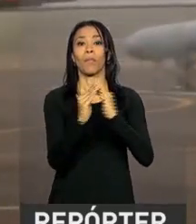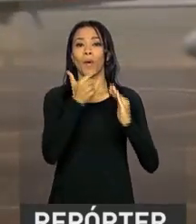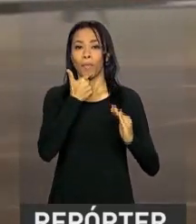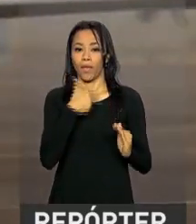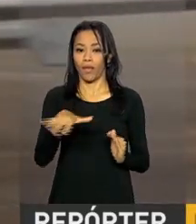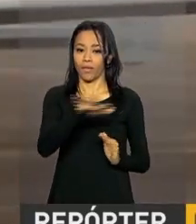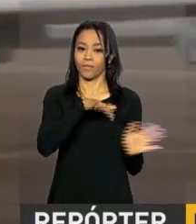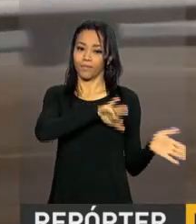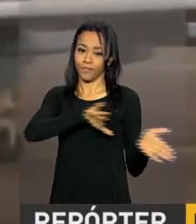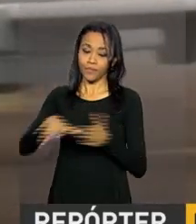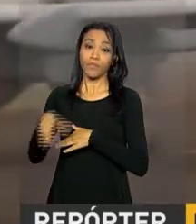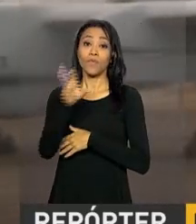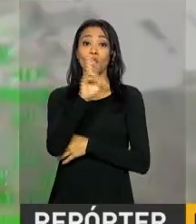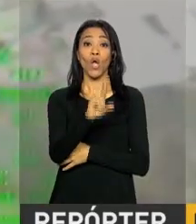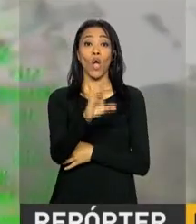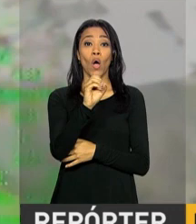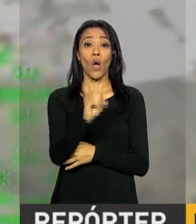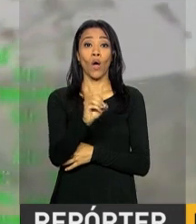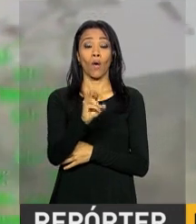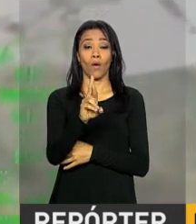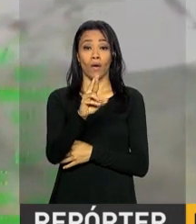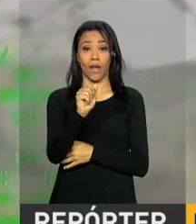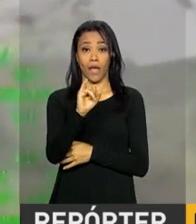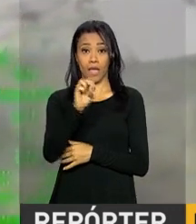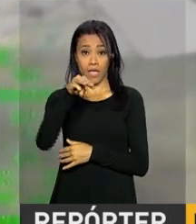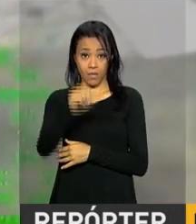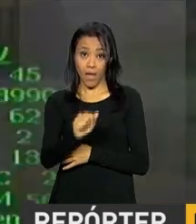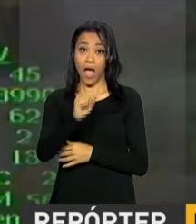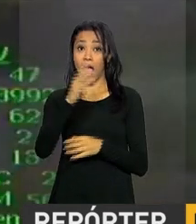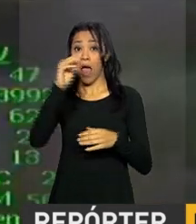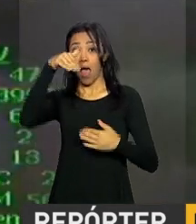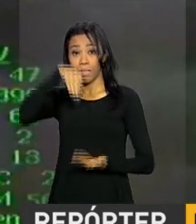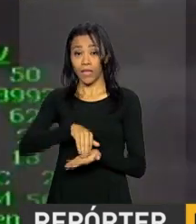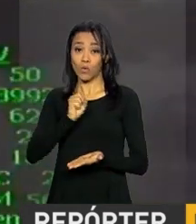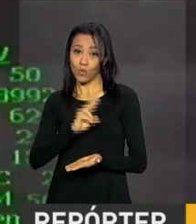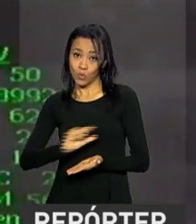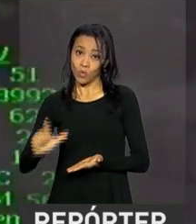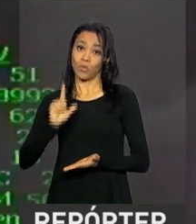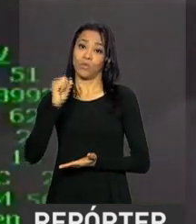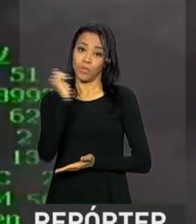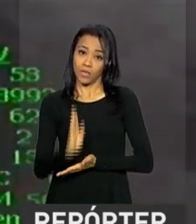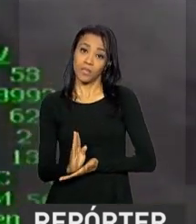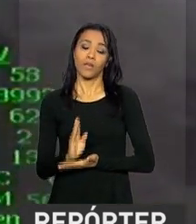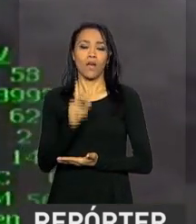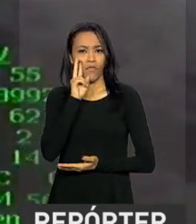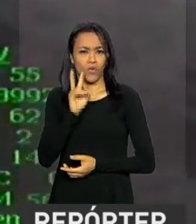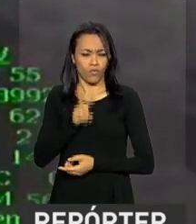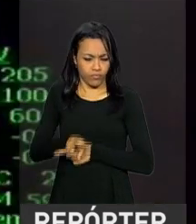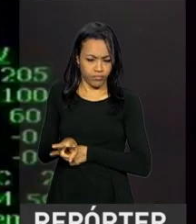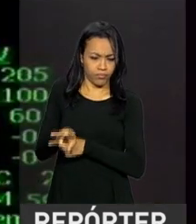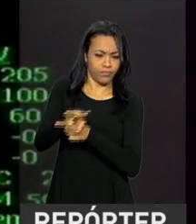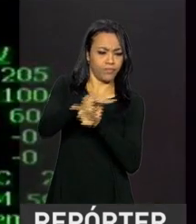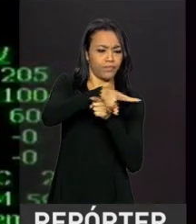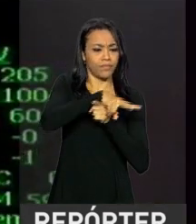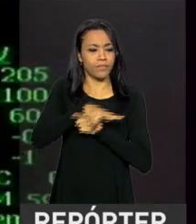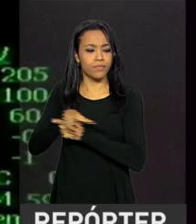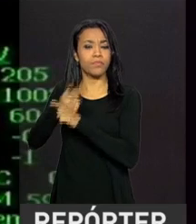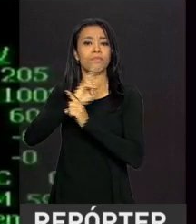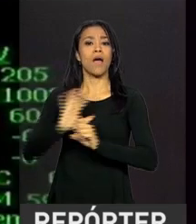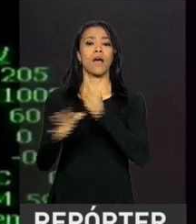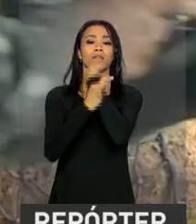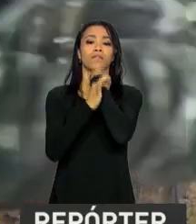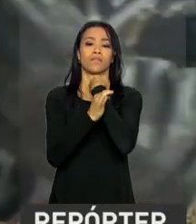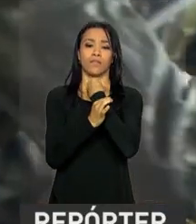De Roraima ao Rio Grande do Sul, são mais de 16 mil quilômetros de vigilância nas fronteiras para garantir a segurança